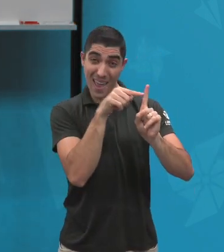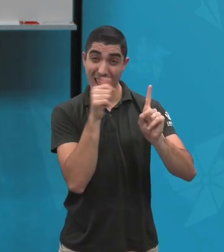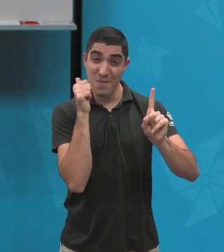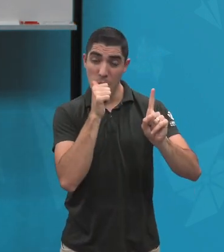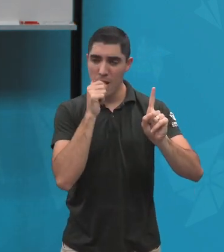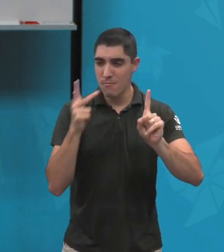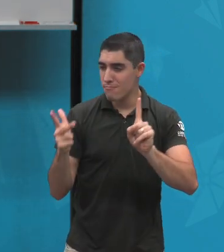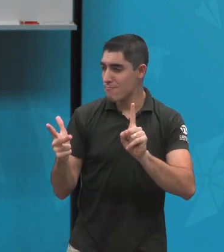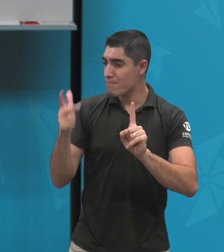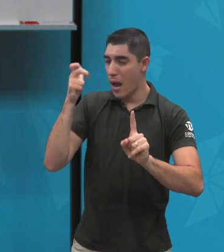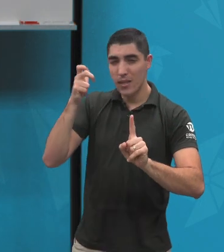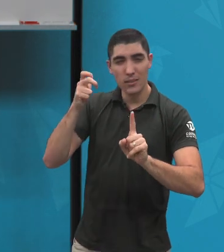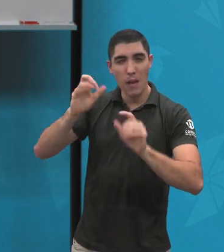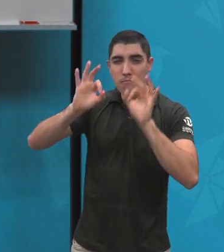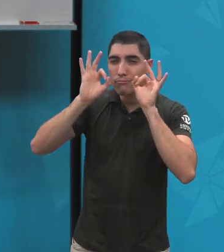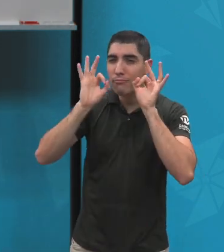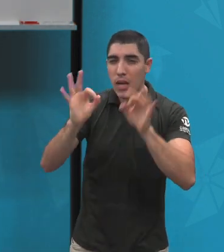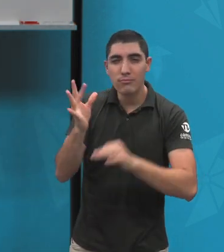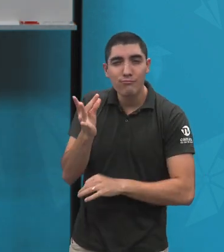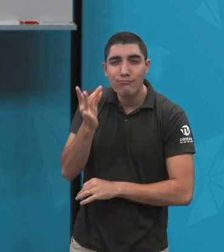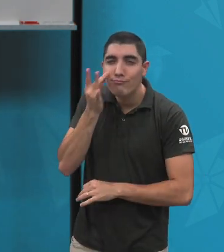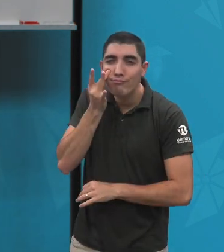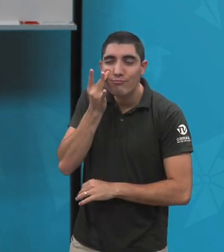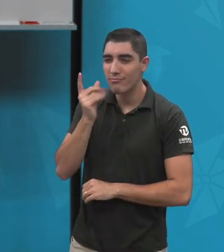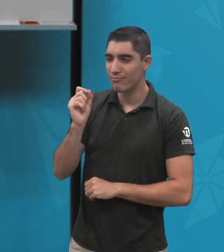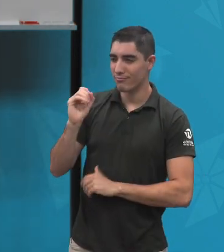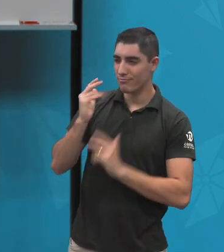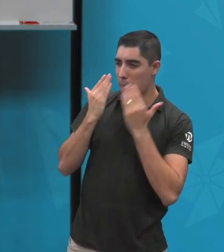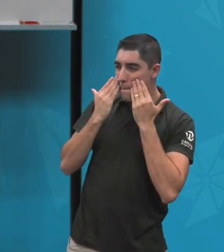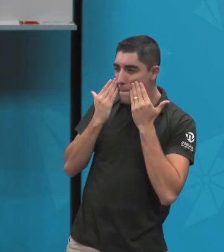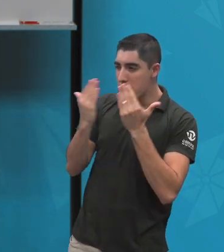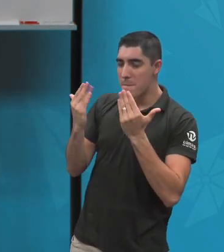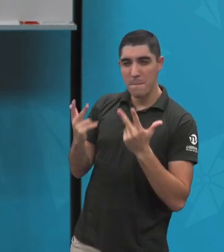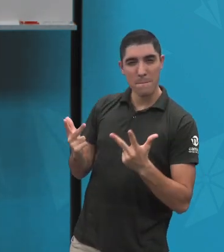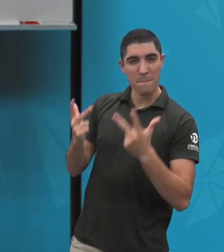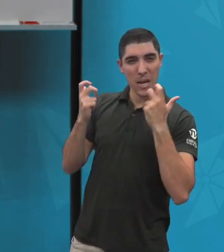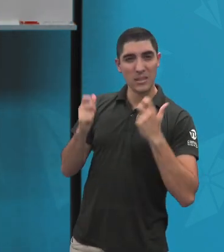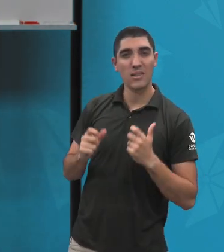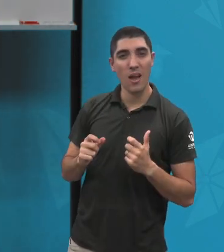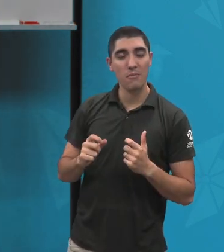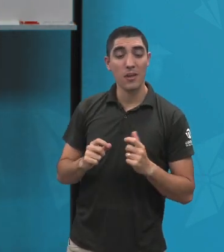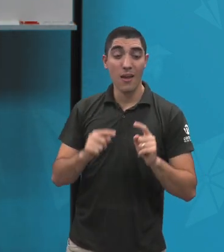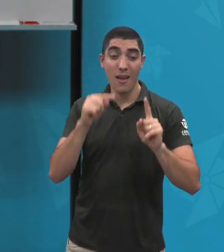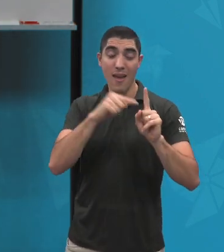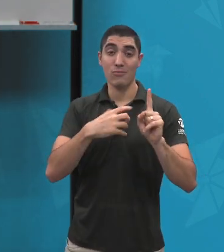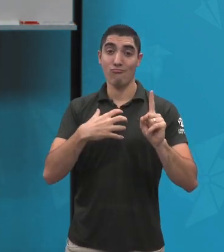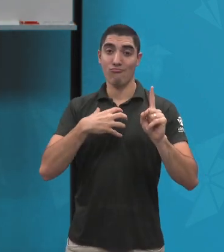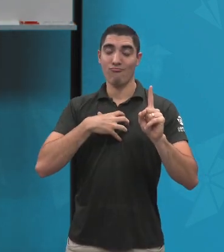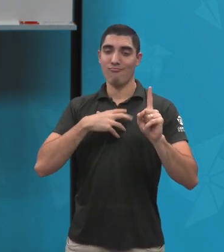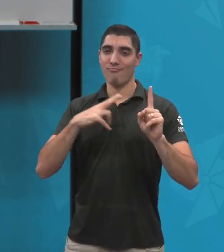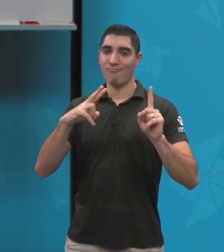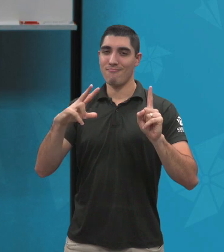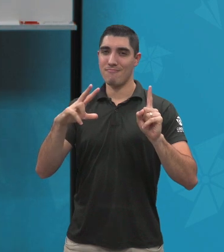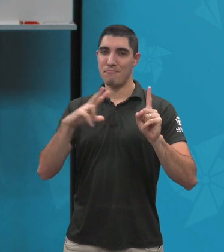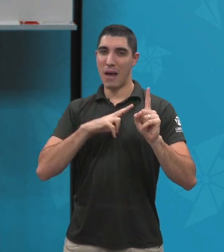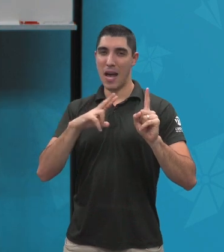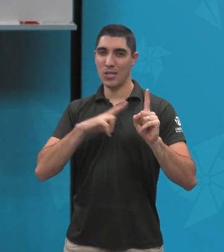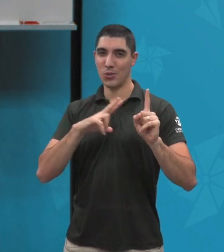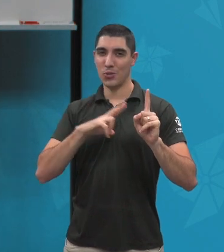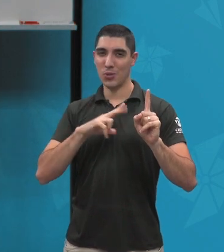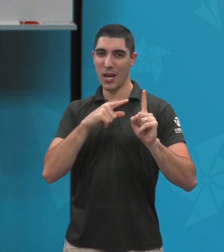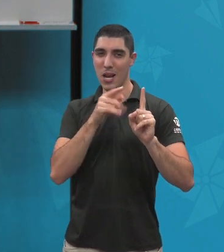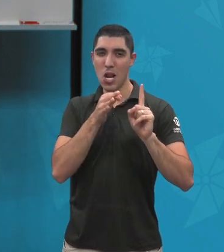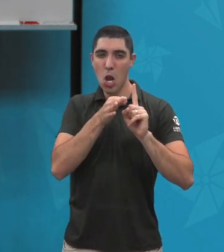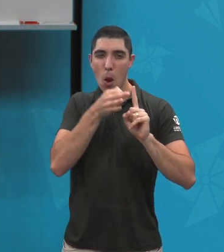partir de uma experiência pessoal, que é justamente isso daqui que a gente encontra numa